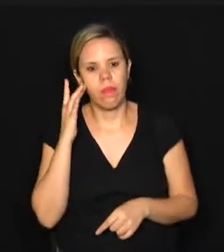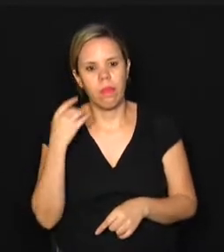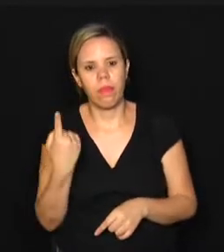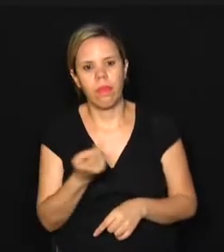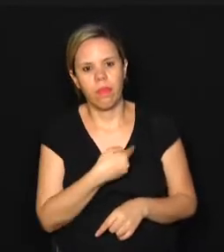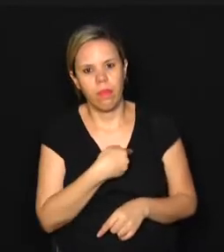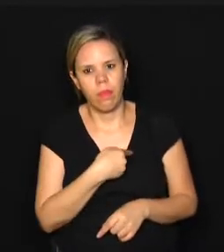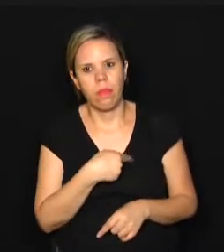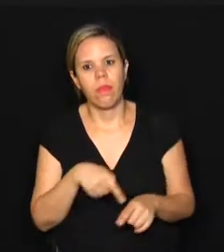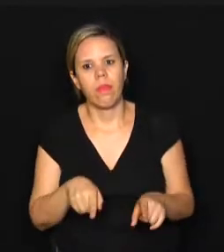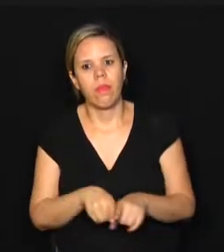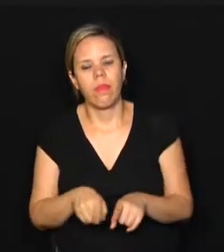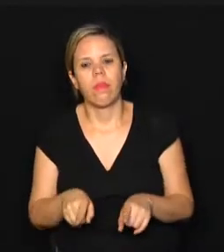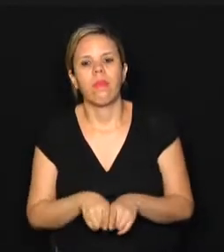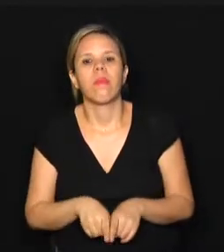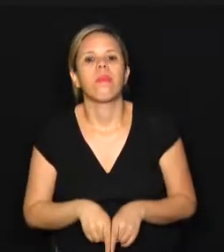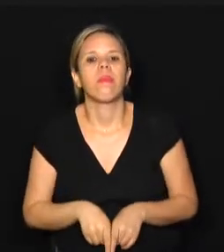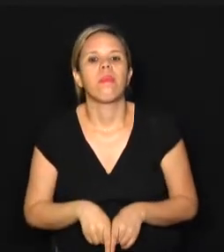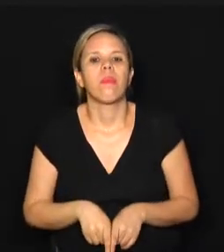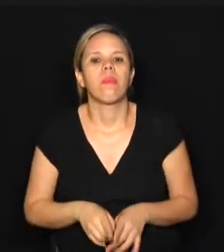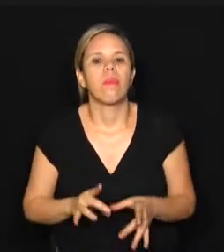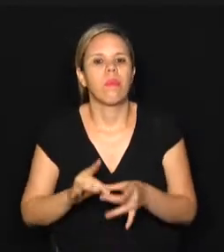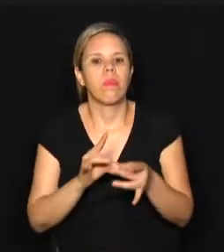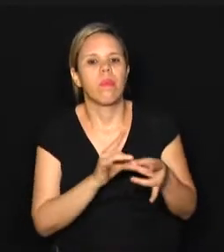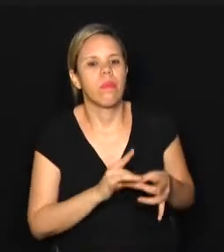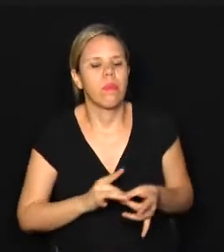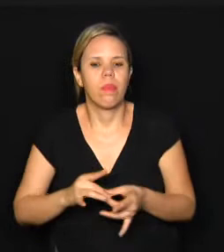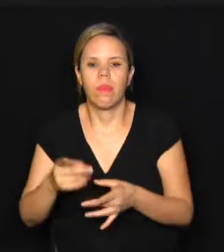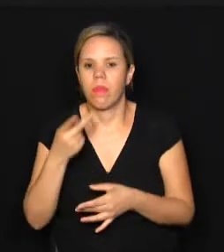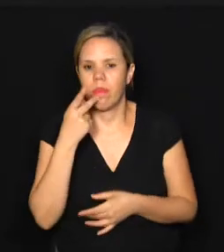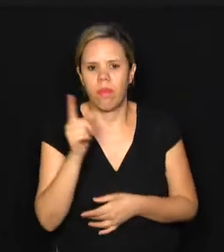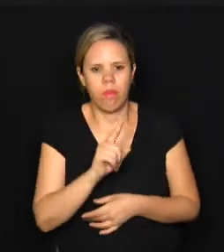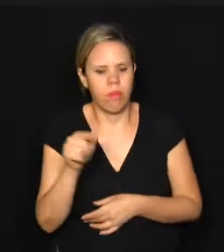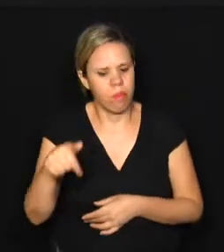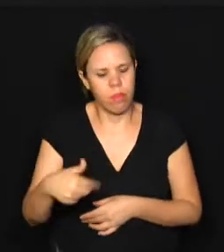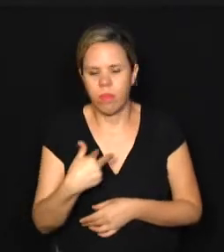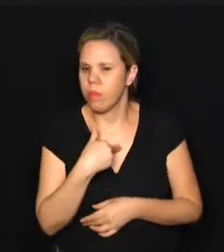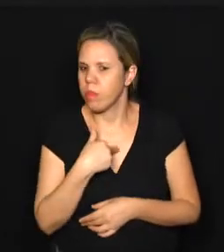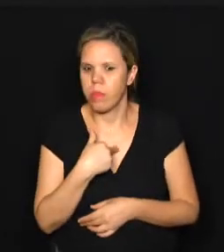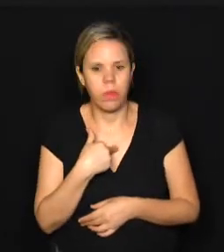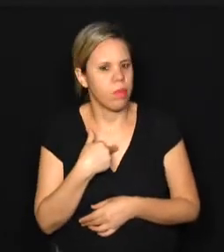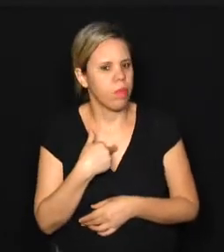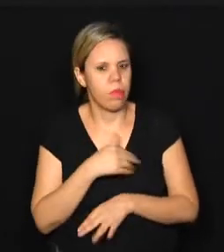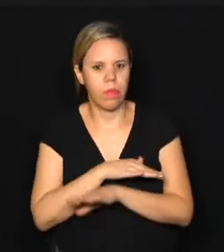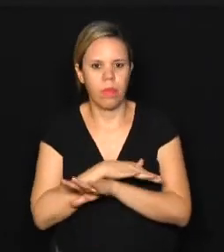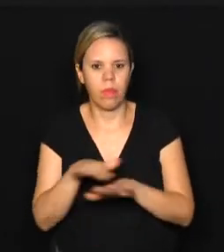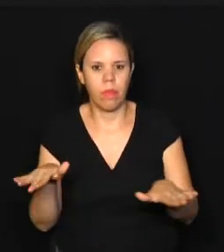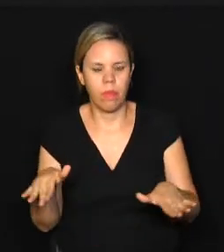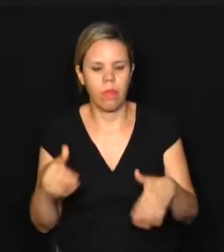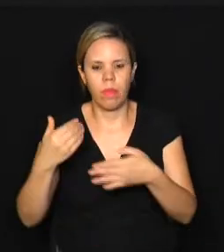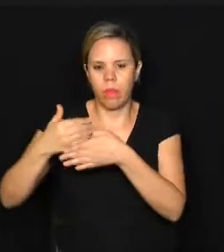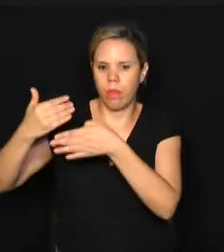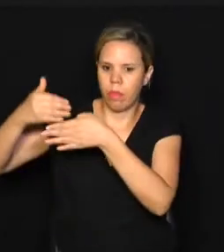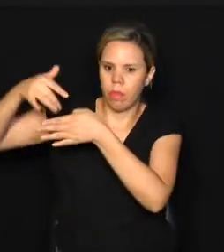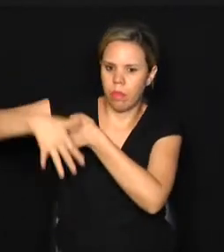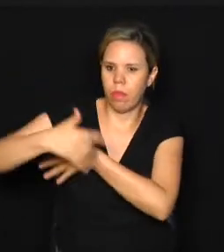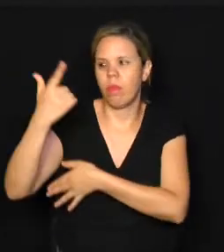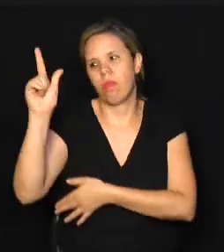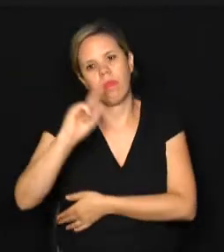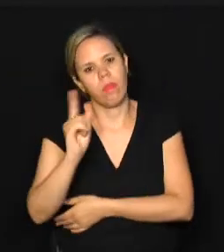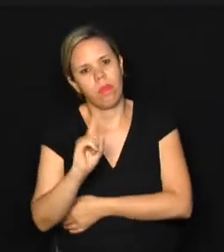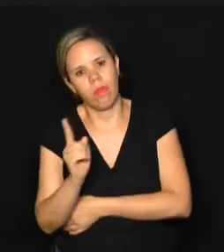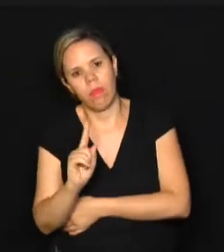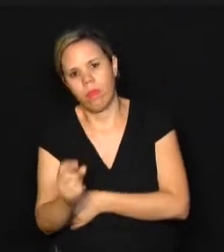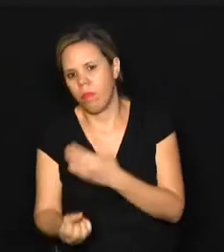que nos juntar e falar, não, aqui não, chega, já chega uma represa, a outra de jeito nenhum, não